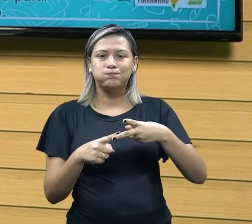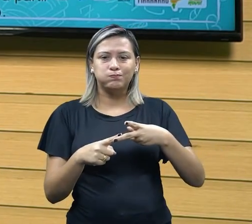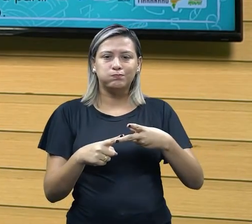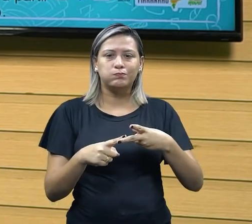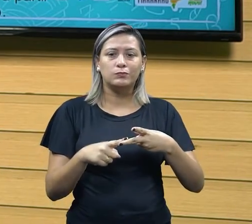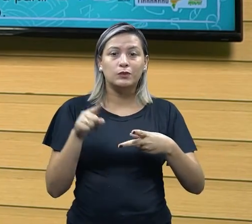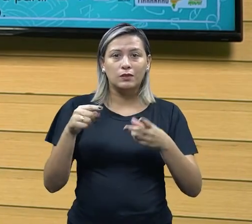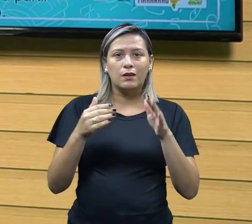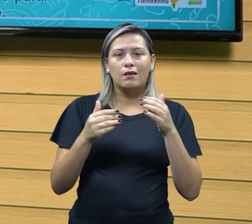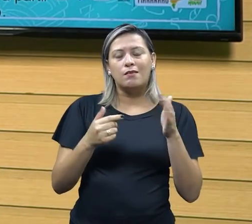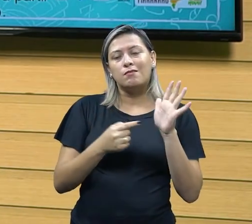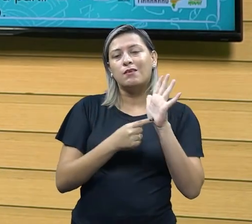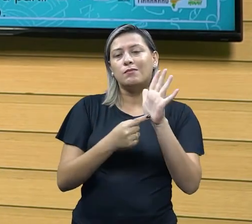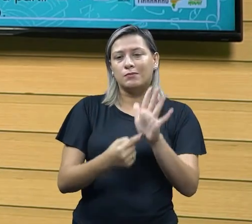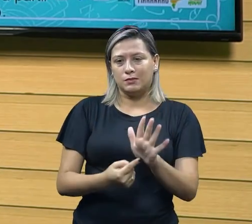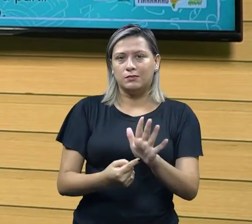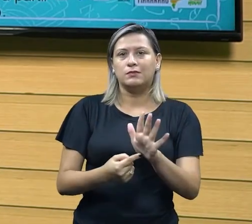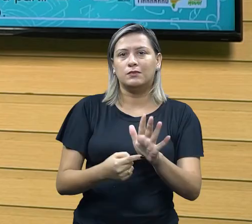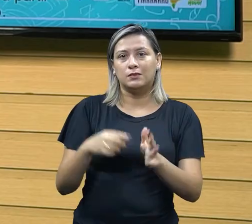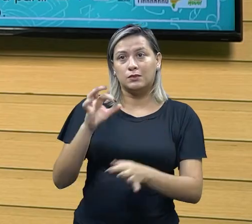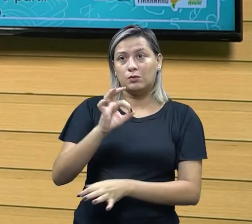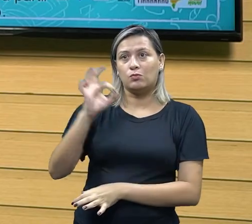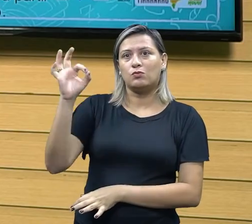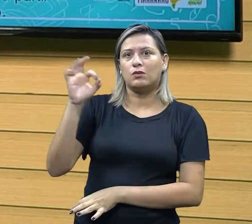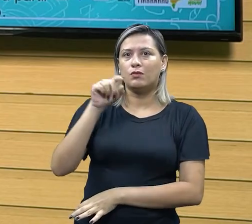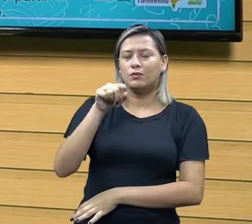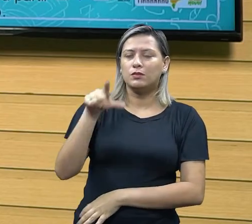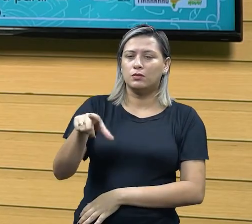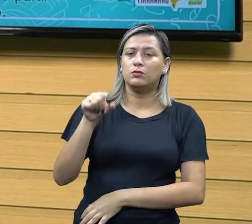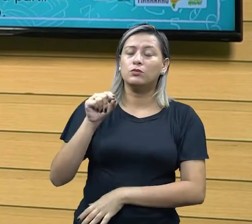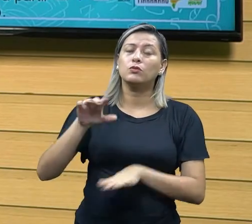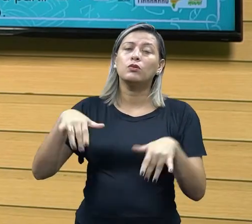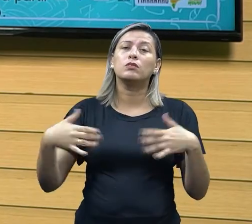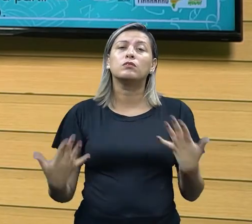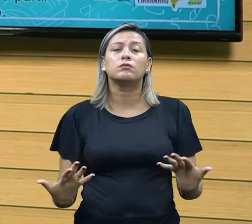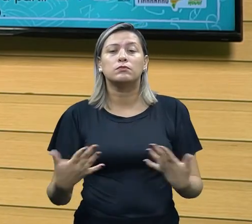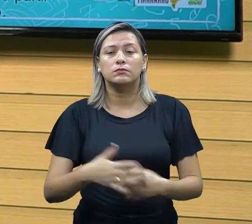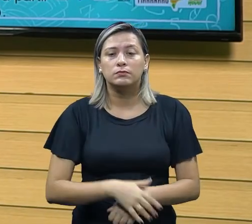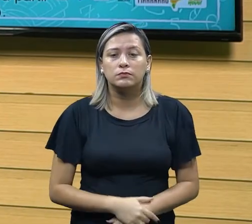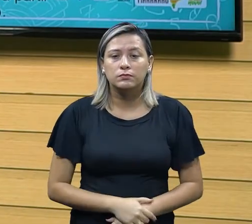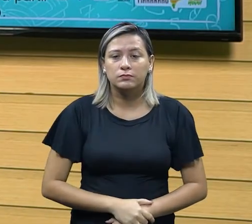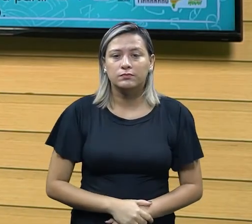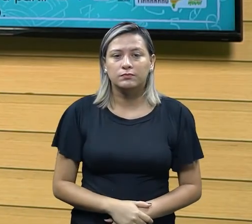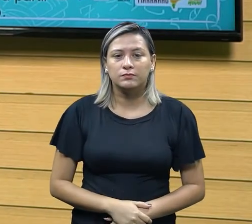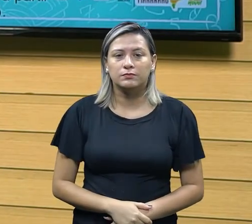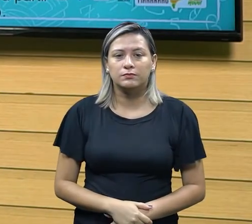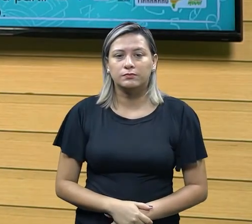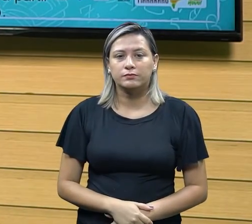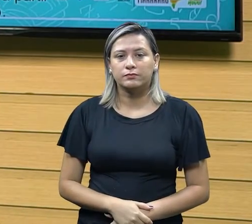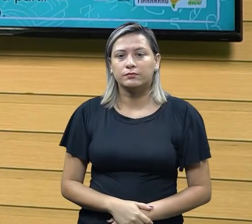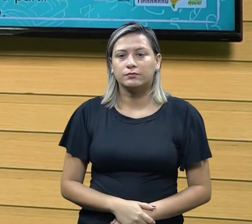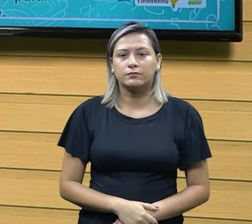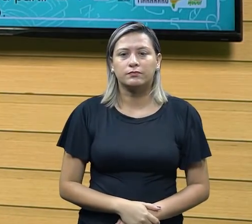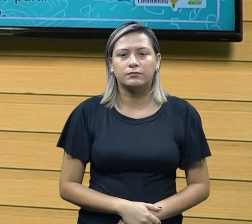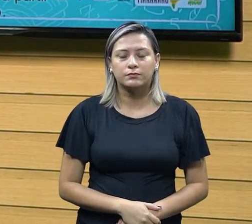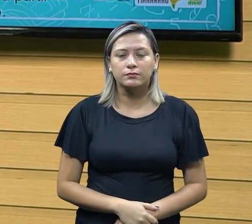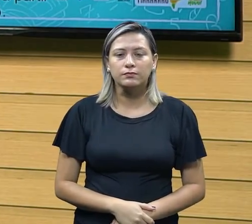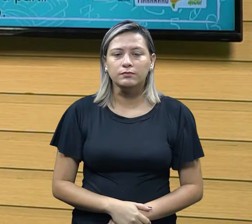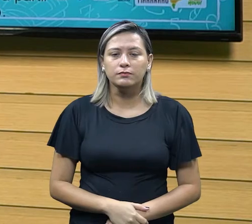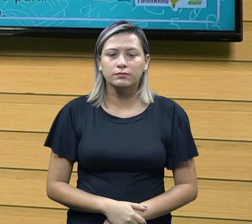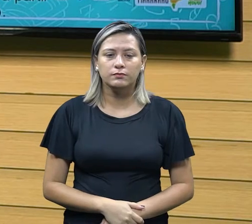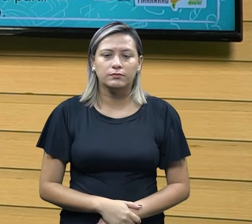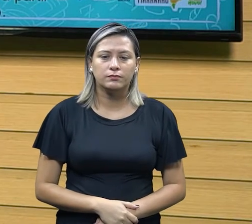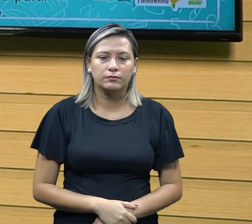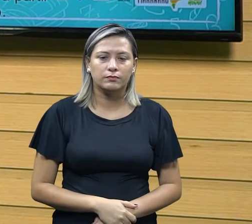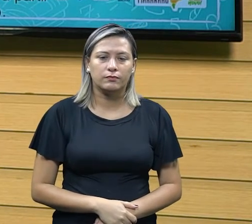no caso, vai aparecer o grau de abertura e aí você seleciona aquele que você está querendo trabalhar. E a partir daí, no